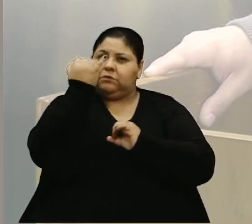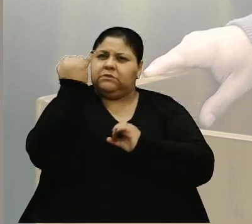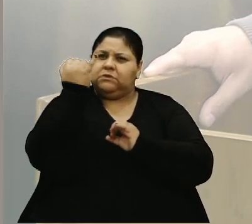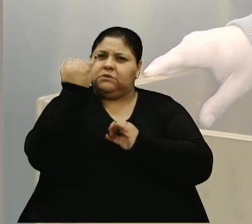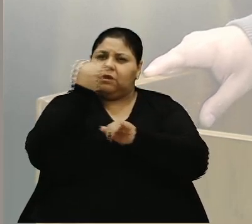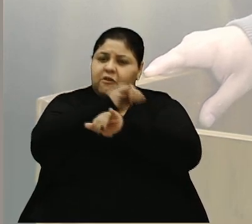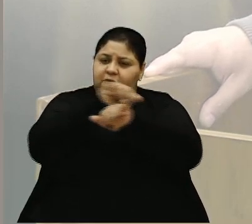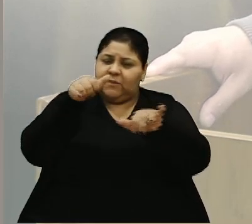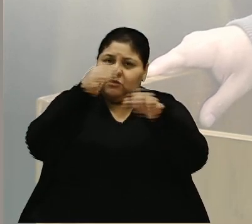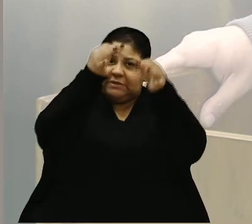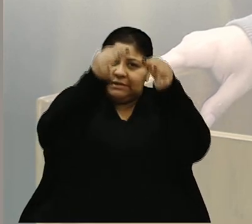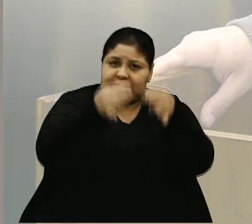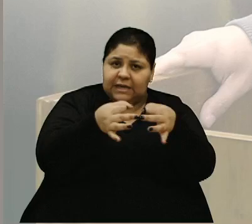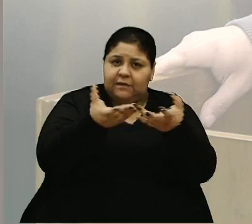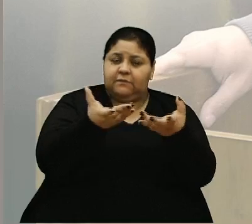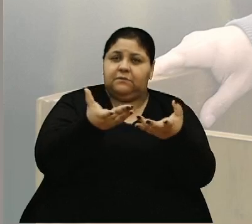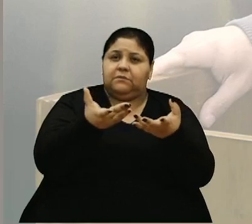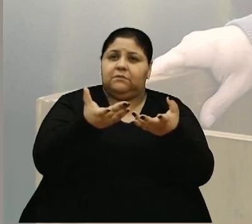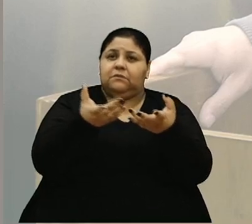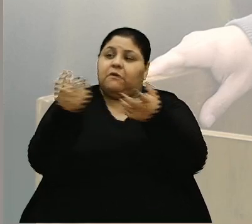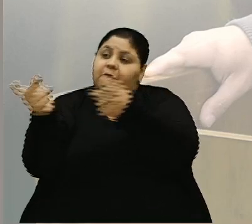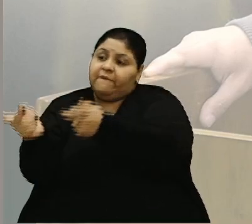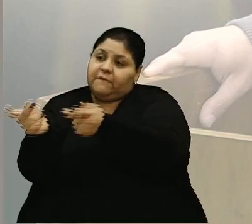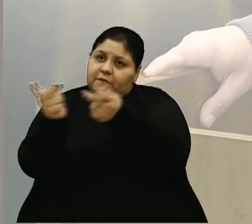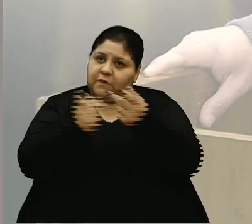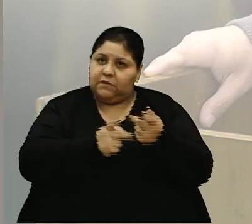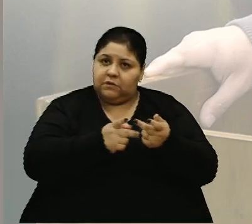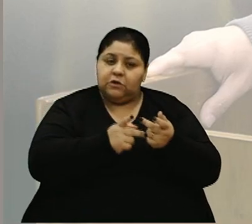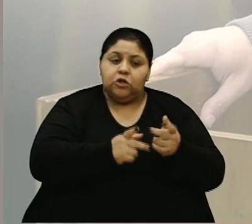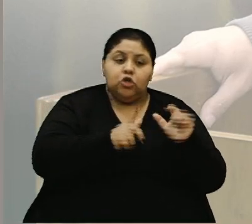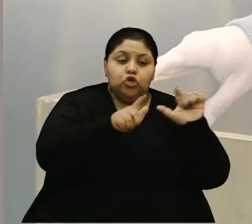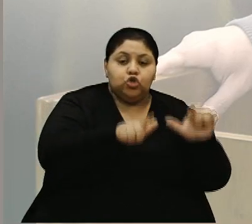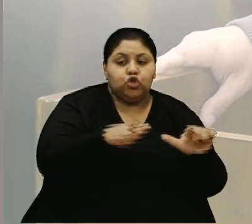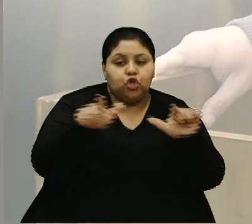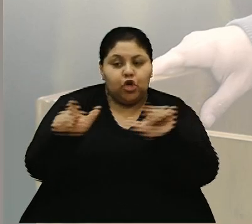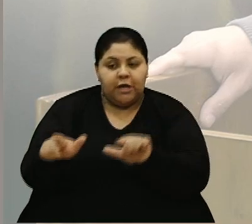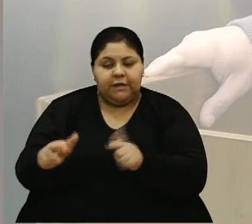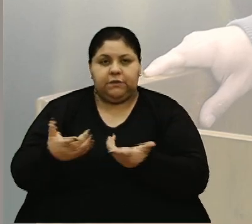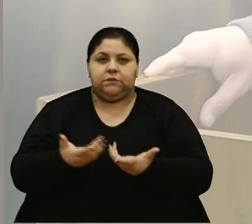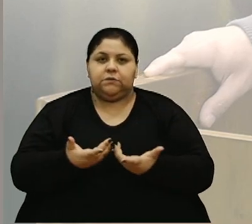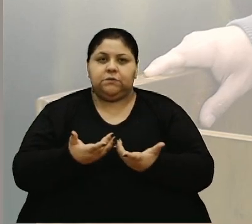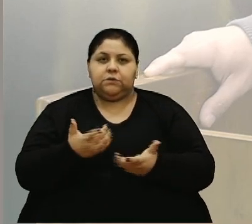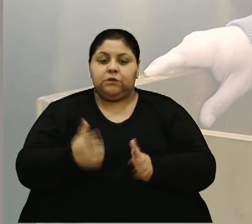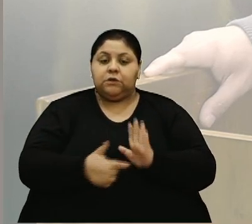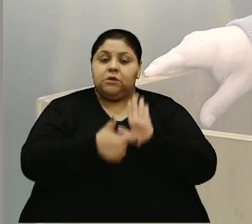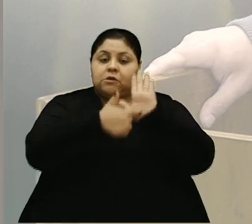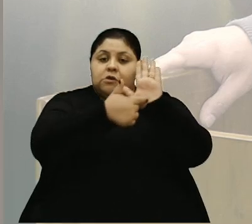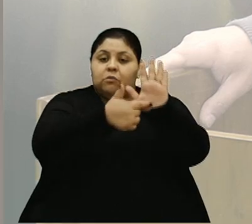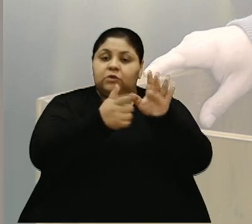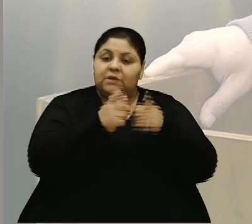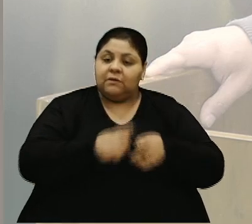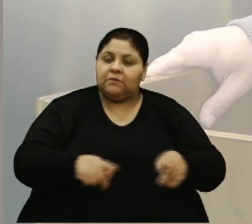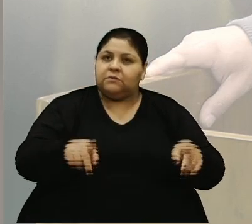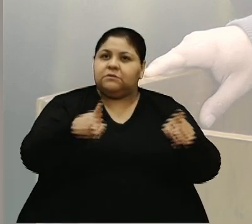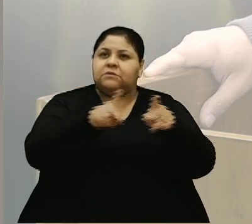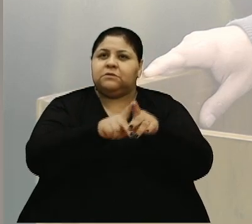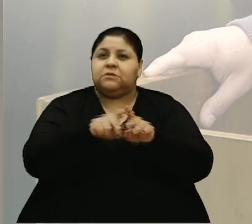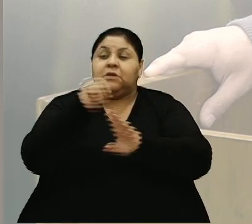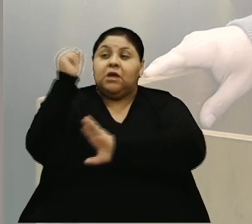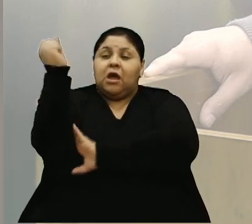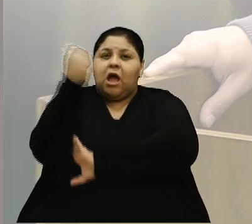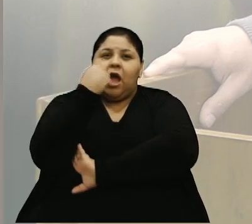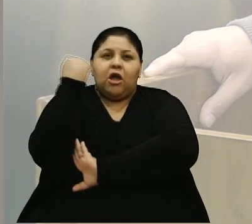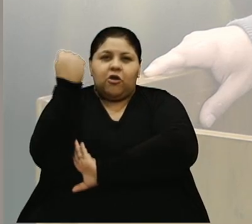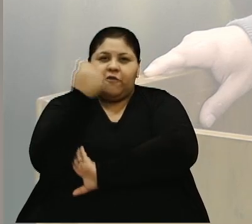dados, fazer visitas nesses locais e mostrar para a população a gravidade que